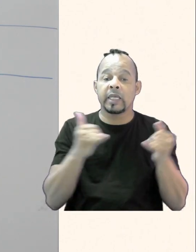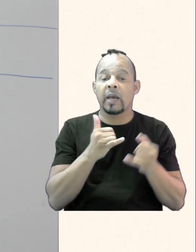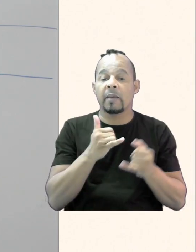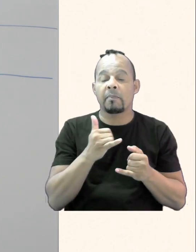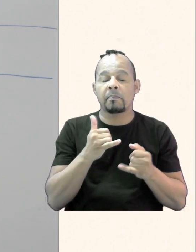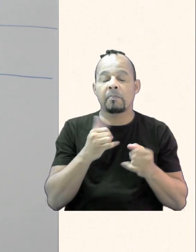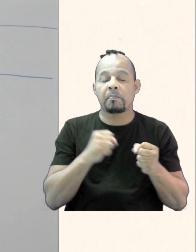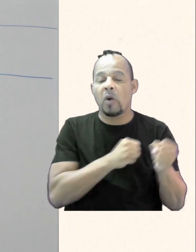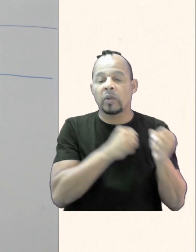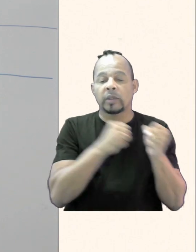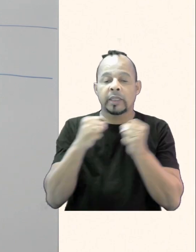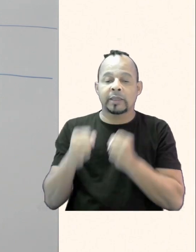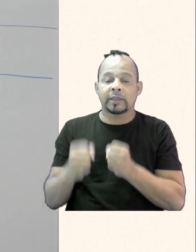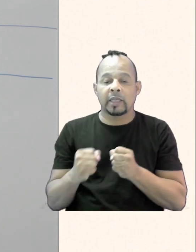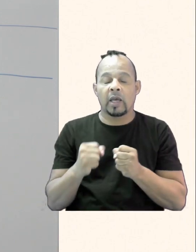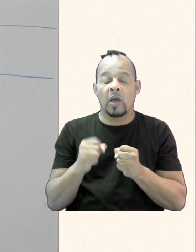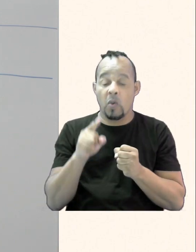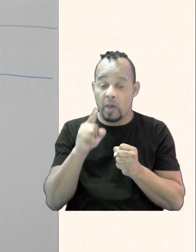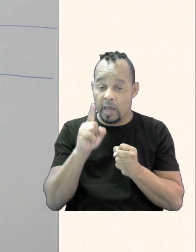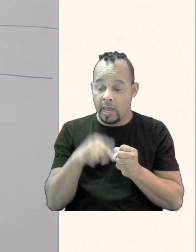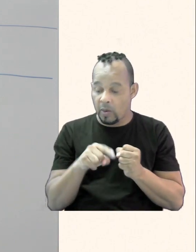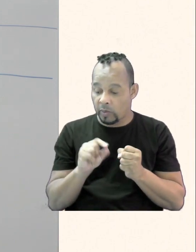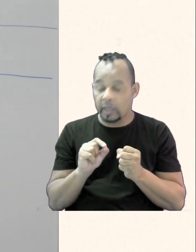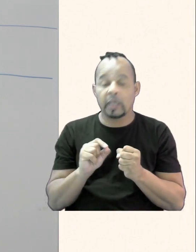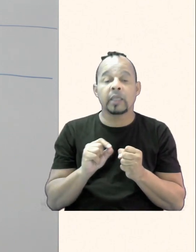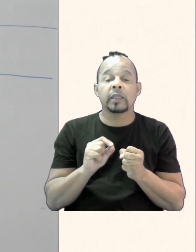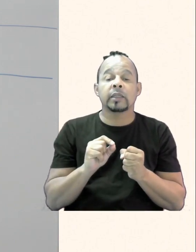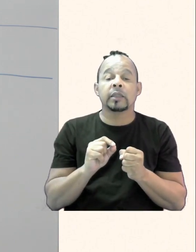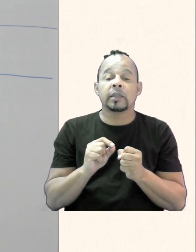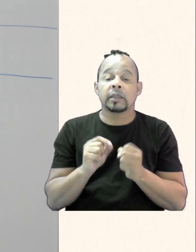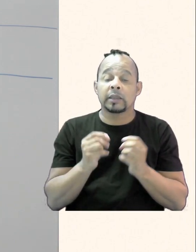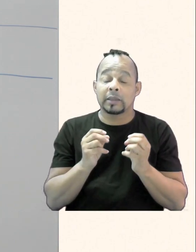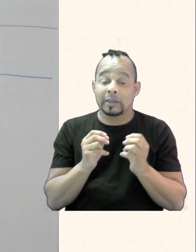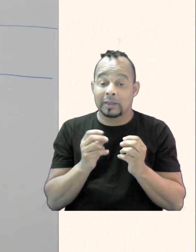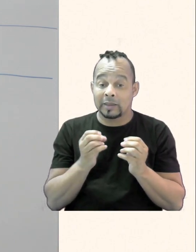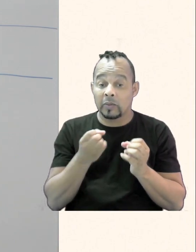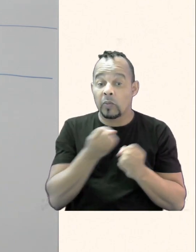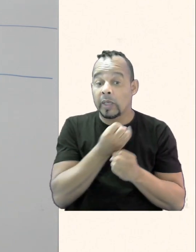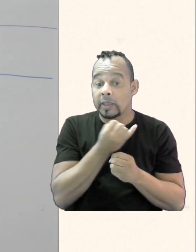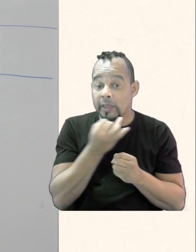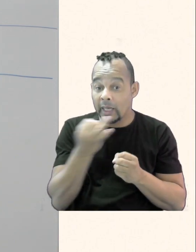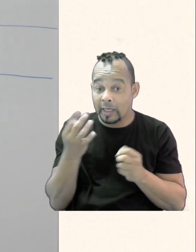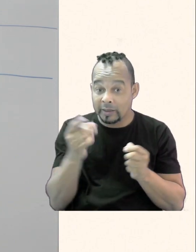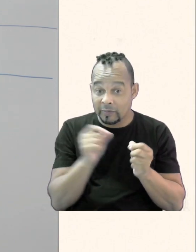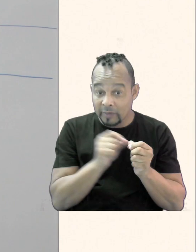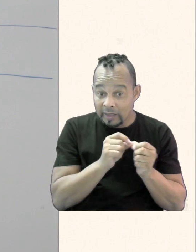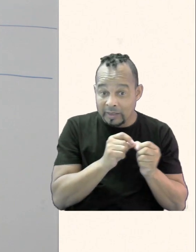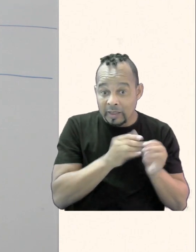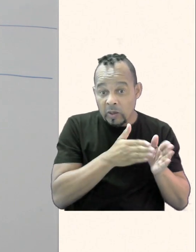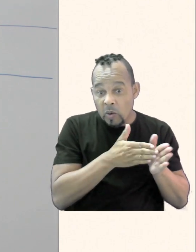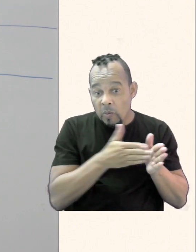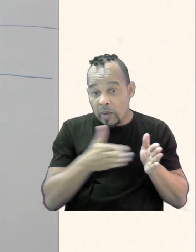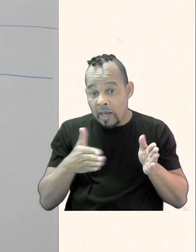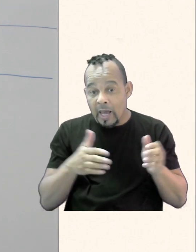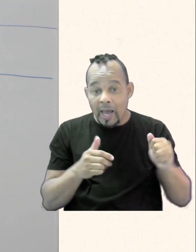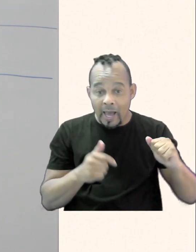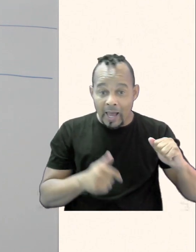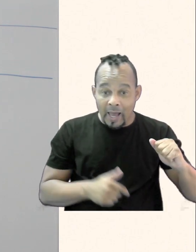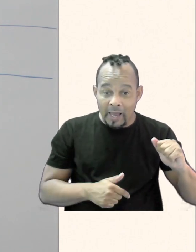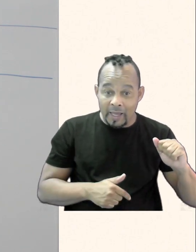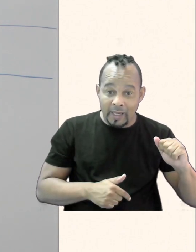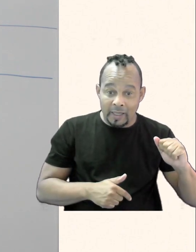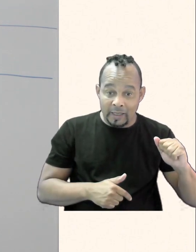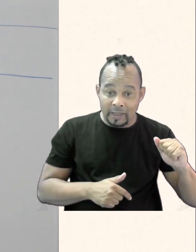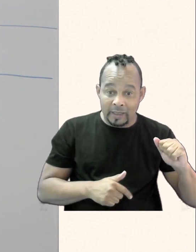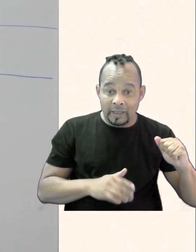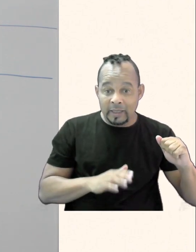É uma energia que conserva a quantidade ao ir de A para B e voltar de B